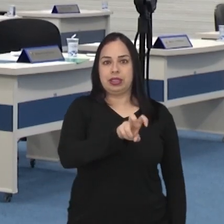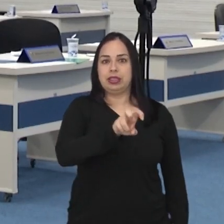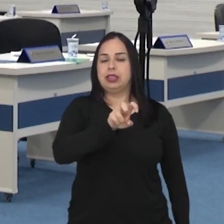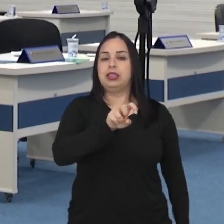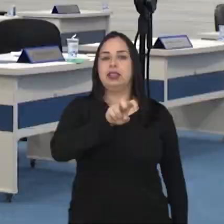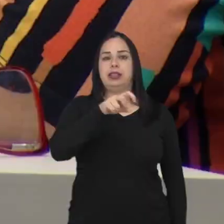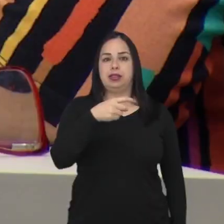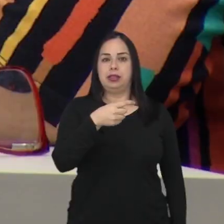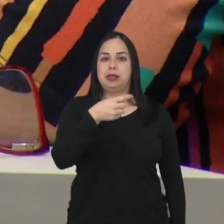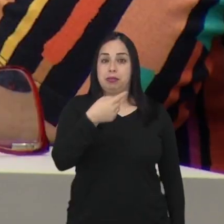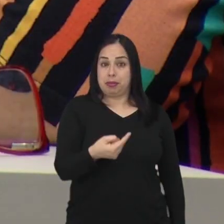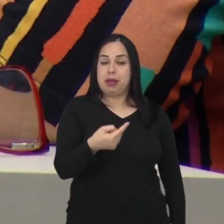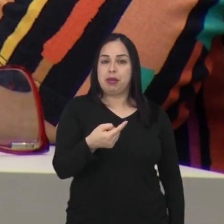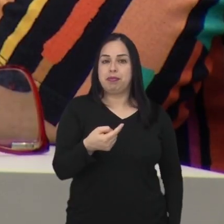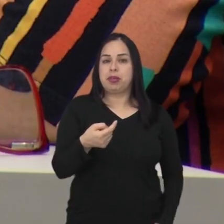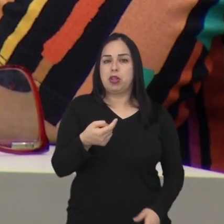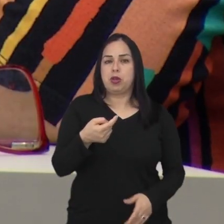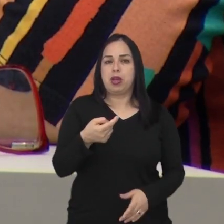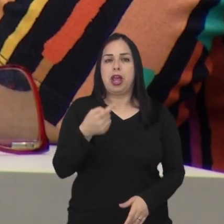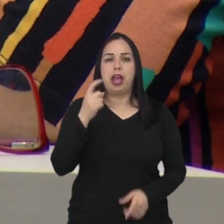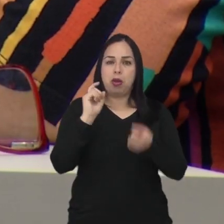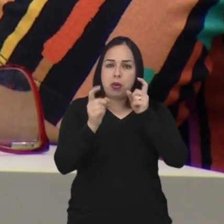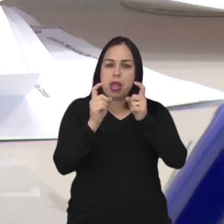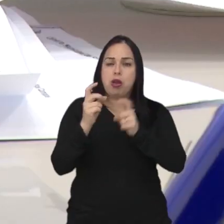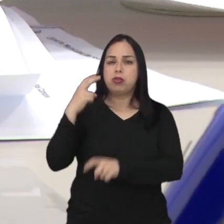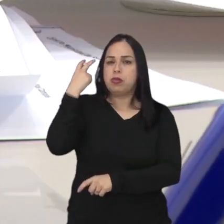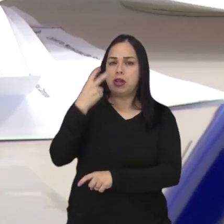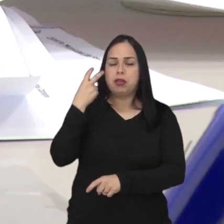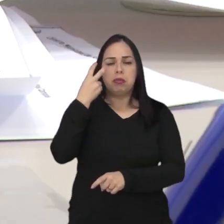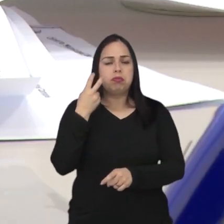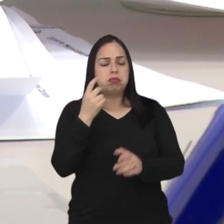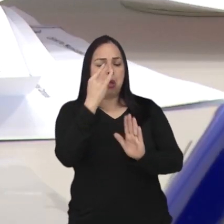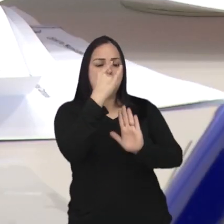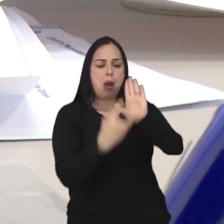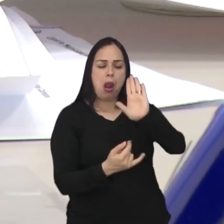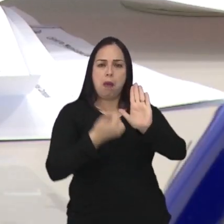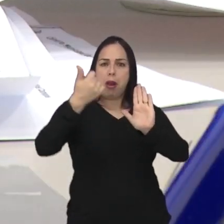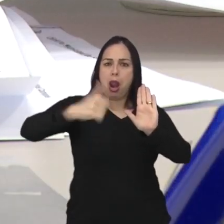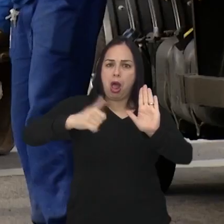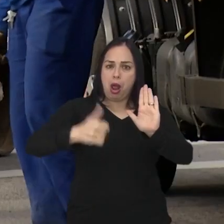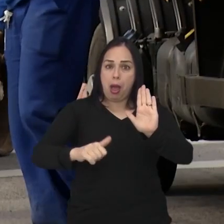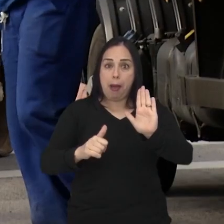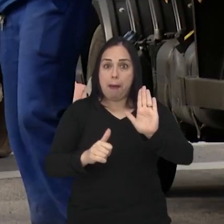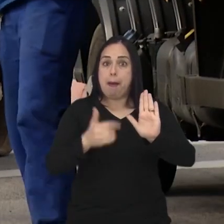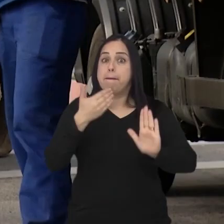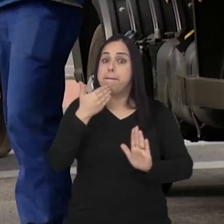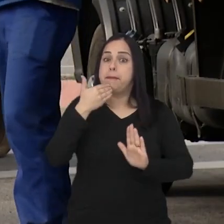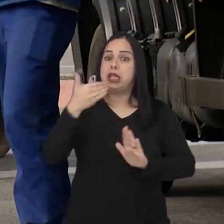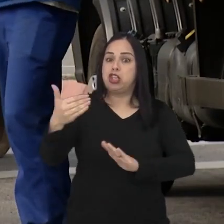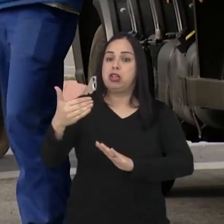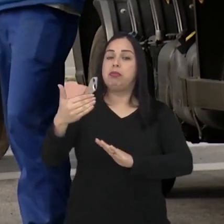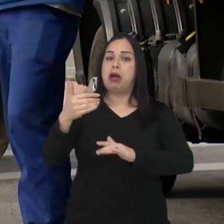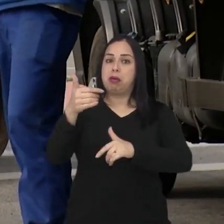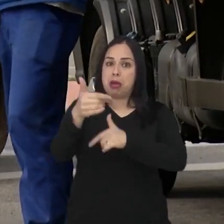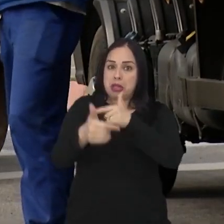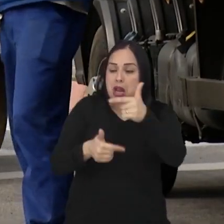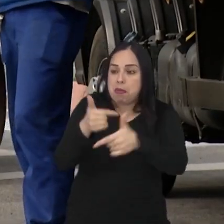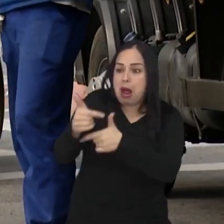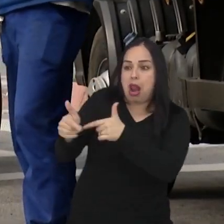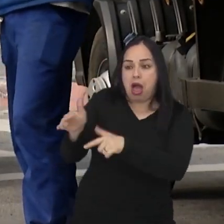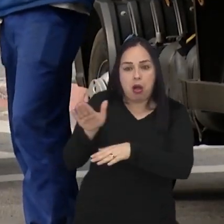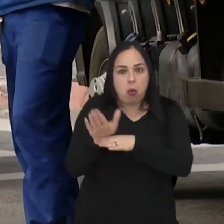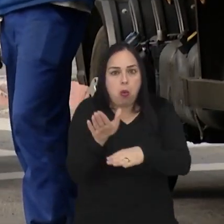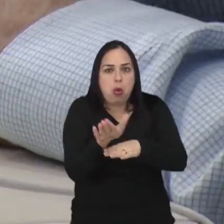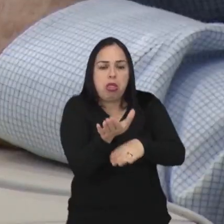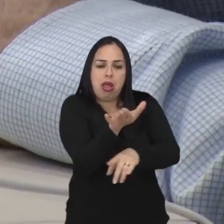51ª sessão do ano, os vereadores apreciaram uma série de documentos, sendo a maior parte pedidos para execução de trabalhos de